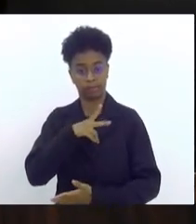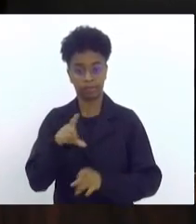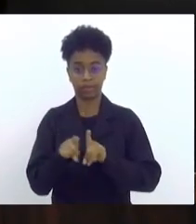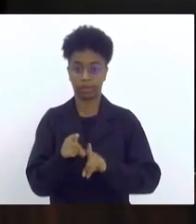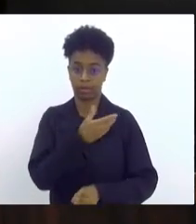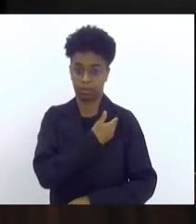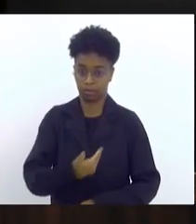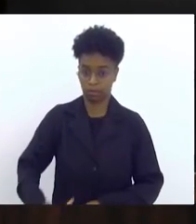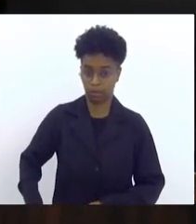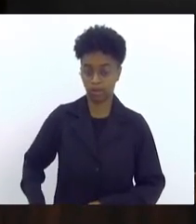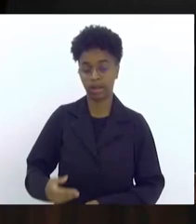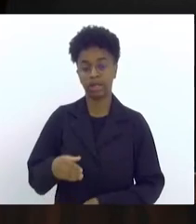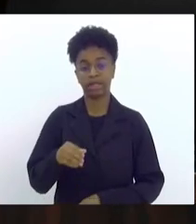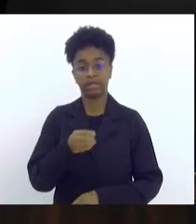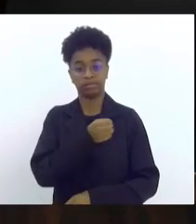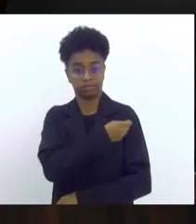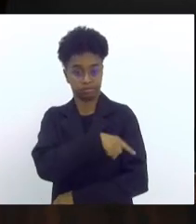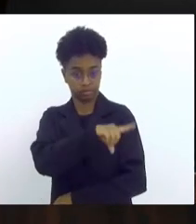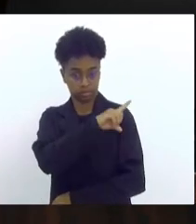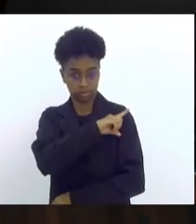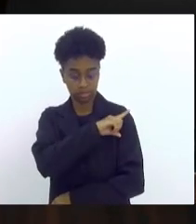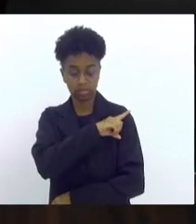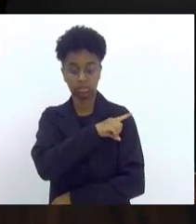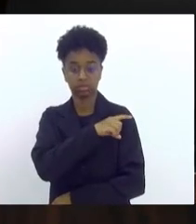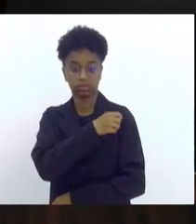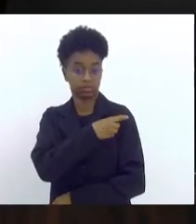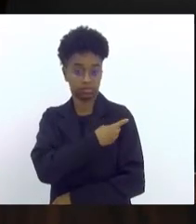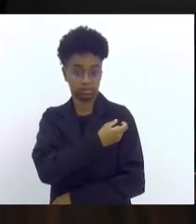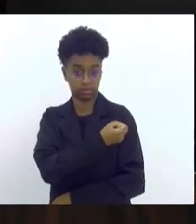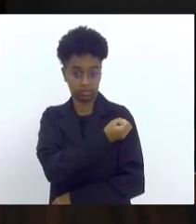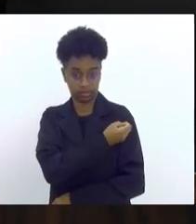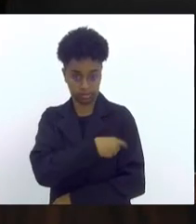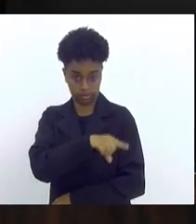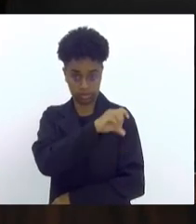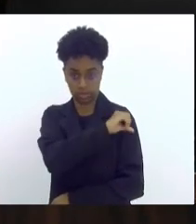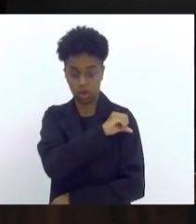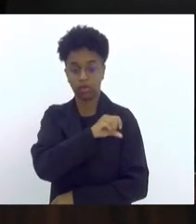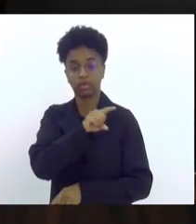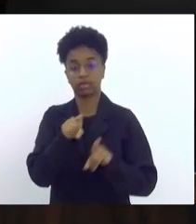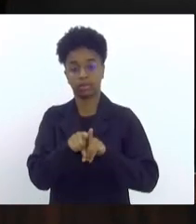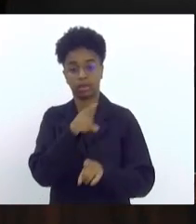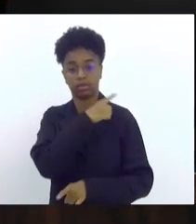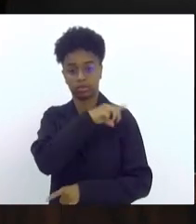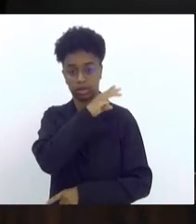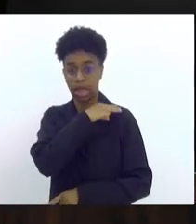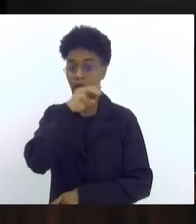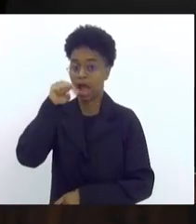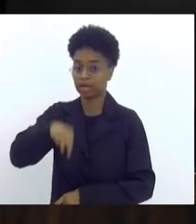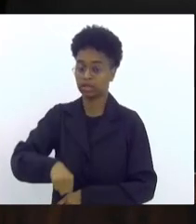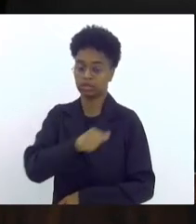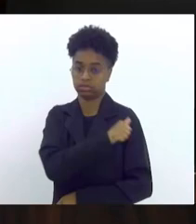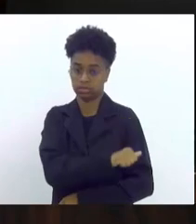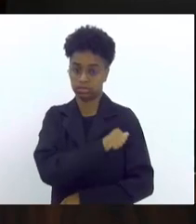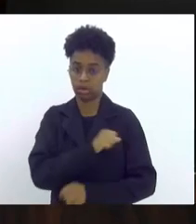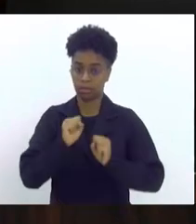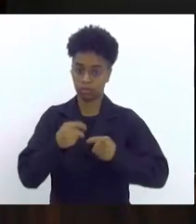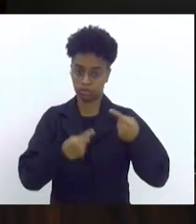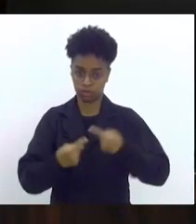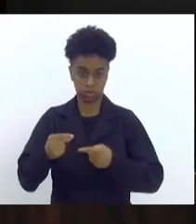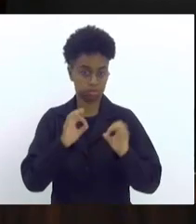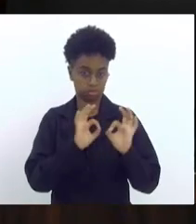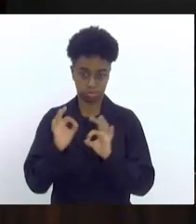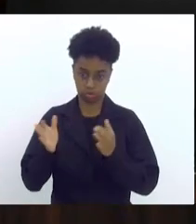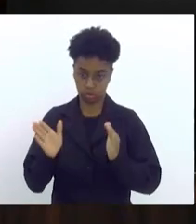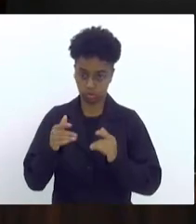de ensino fundamental e médio no Estado do Rio de Janeiro. Em discussão, não havendo quem queira discutir,